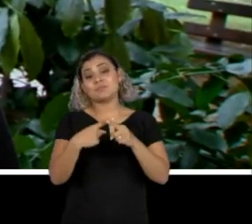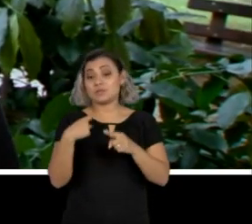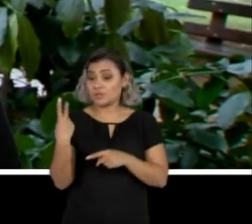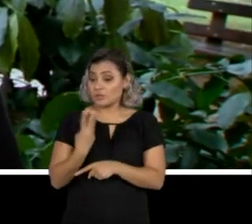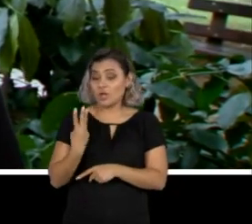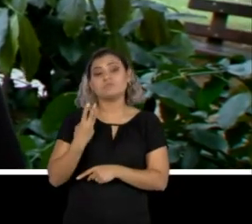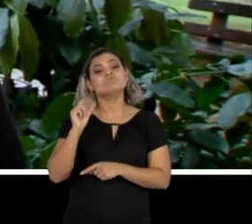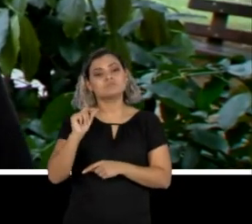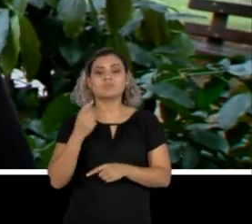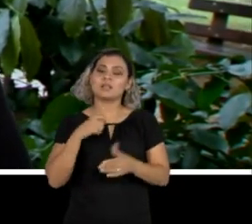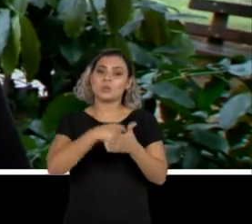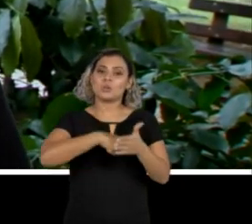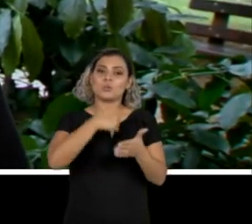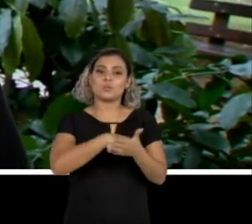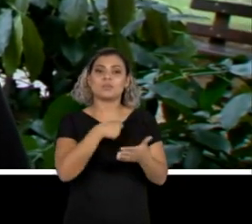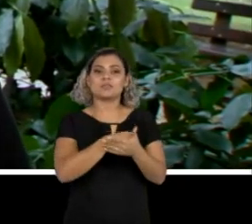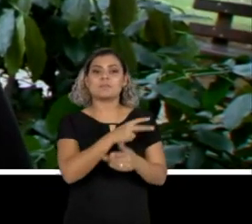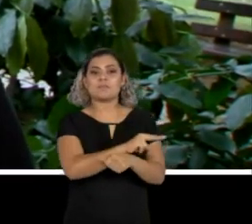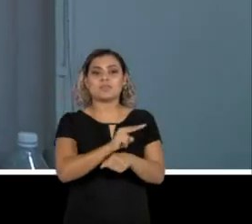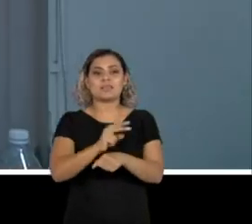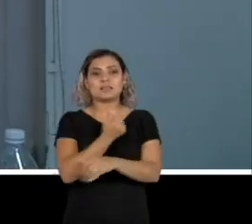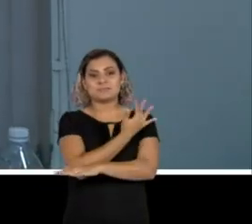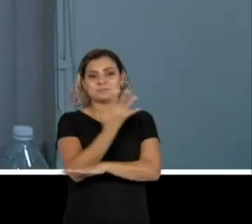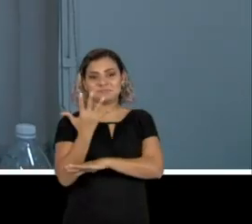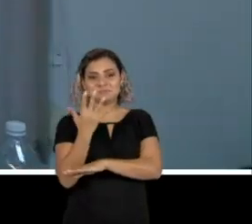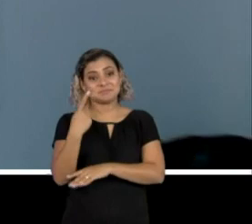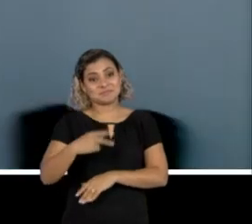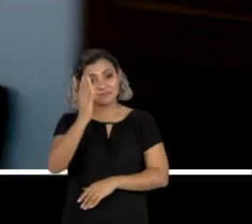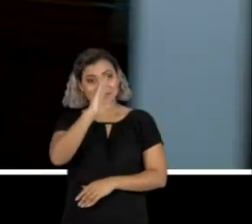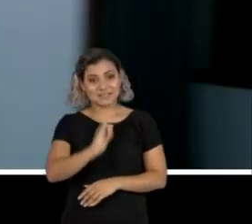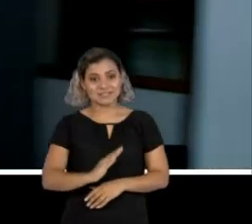agora defensores das florestas brasileiras.